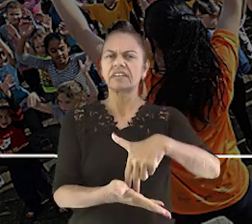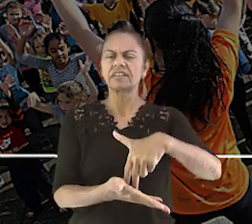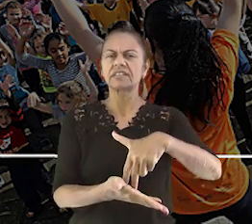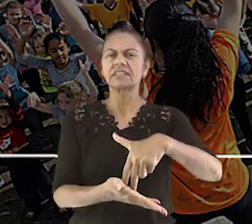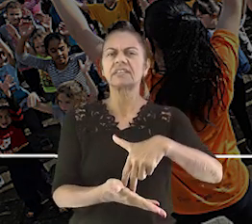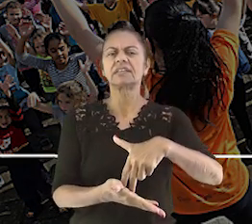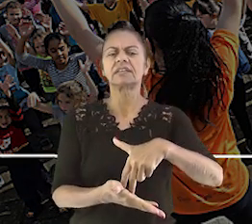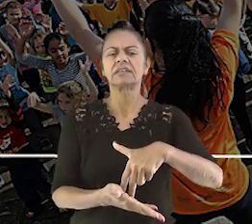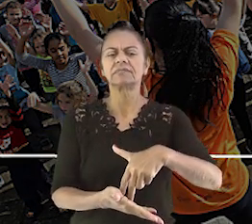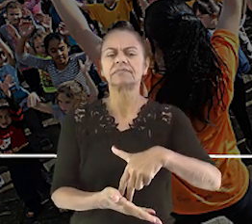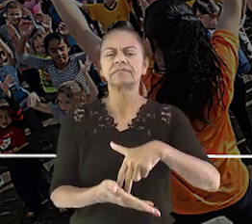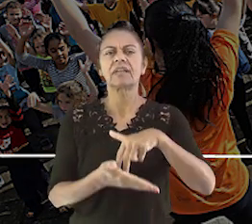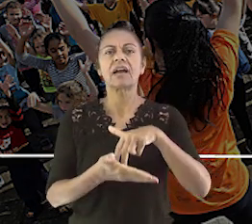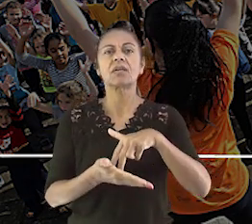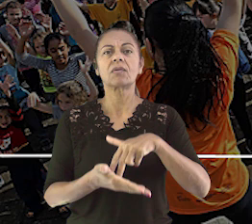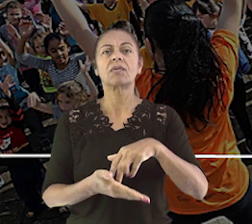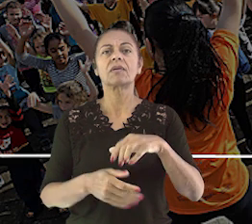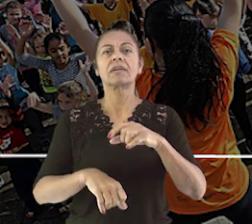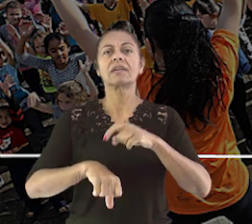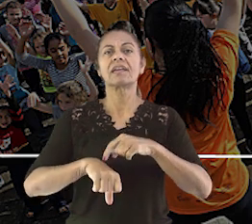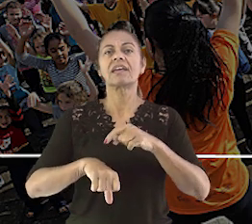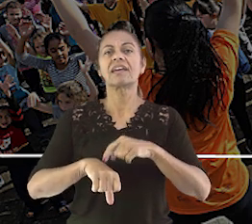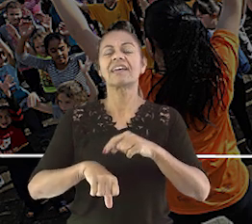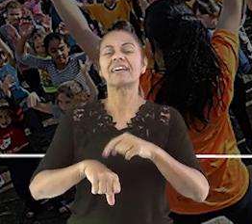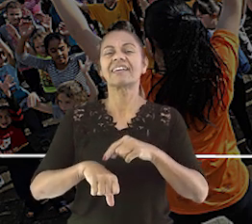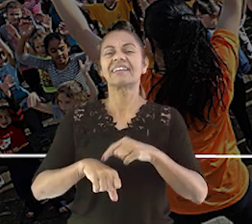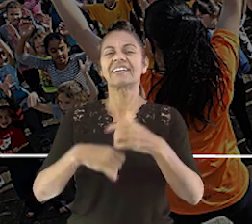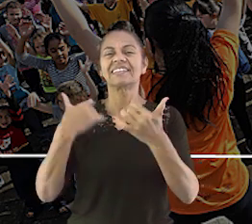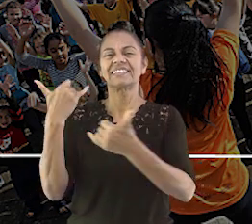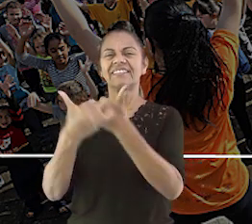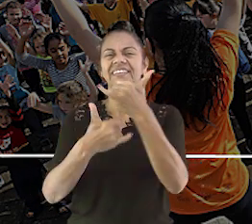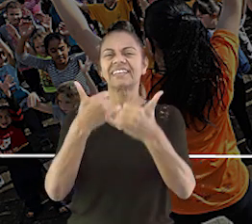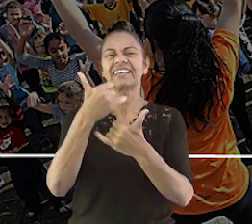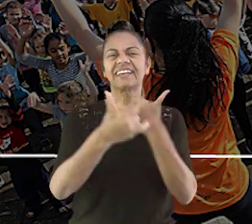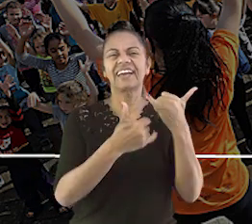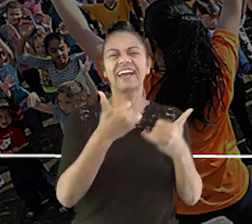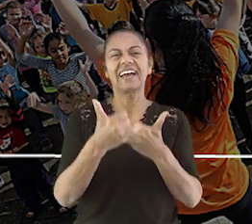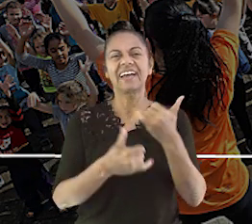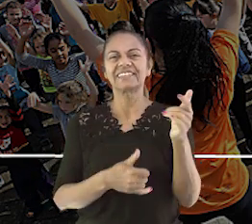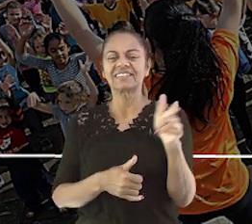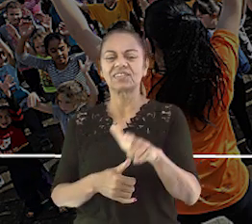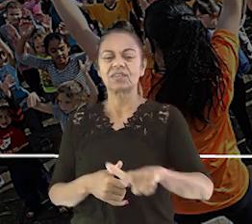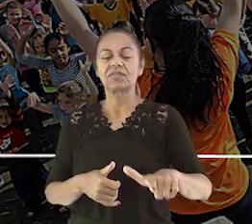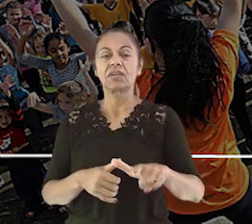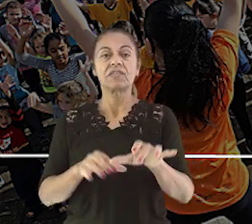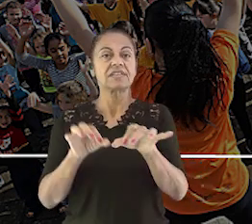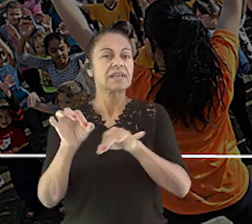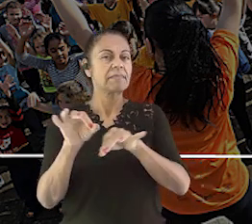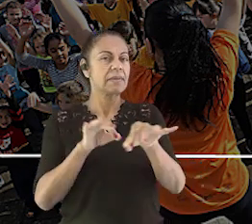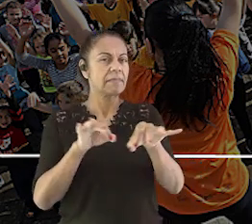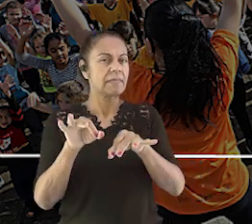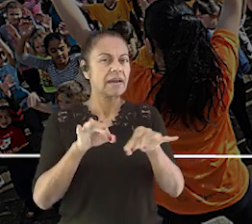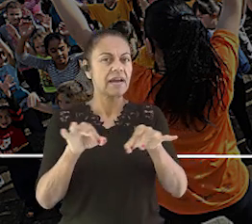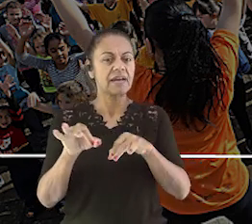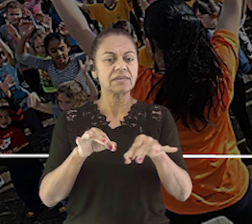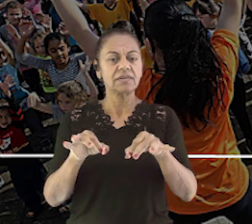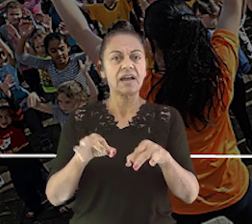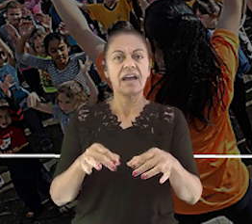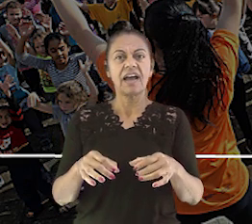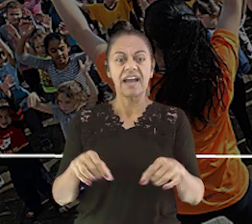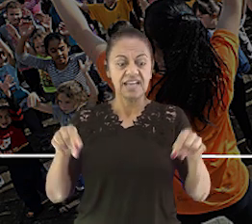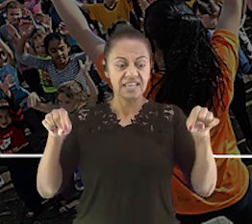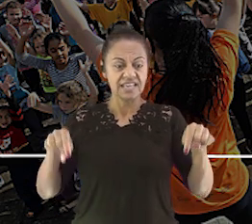do sofá, da cadeira, da cama, porque é hora de brincar novamente. Se prepara